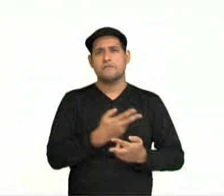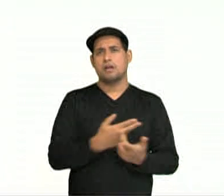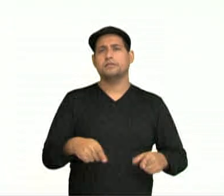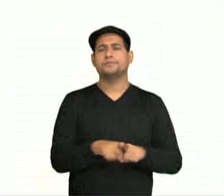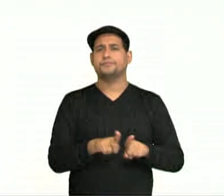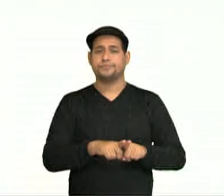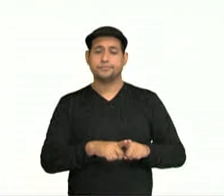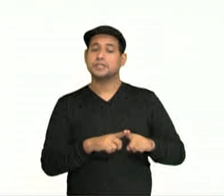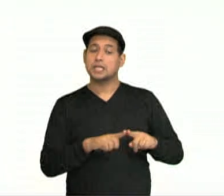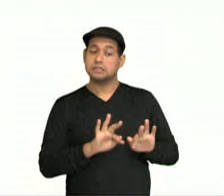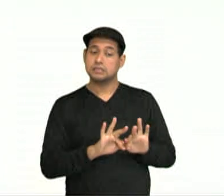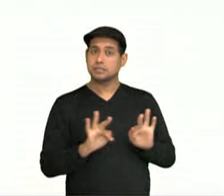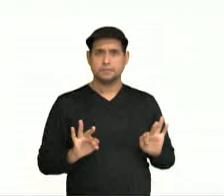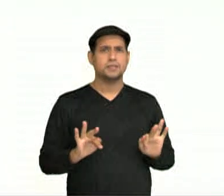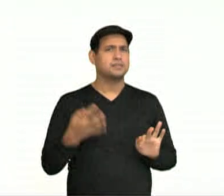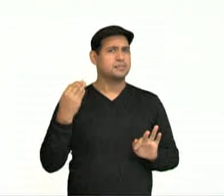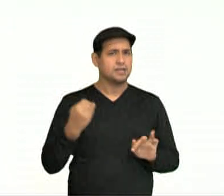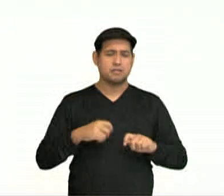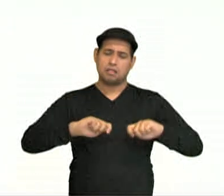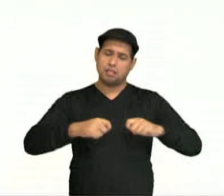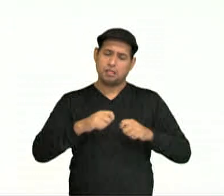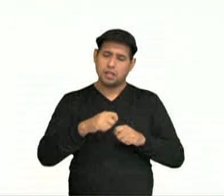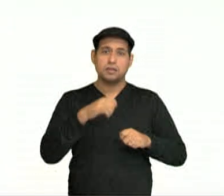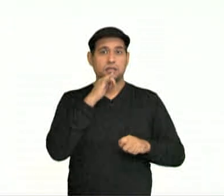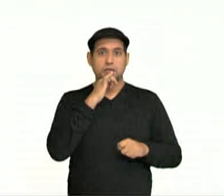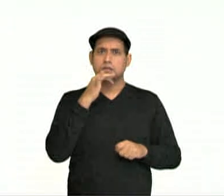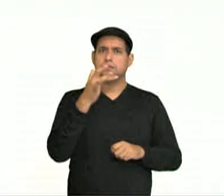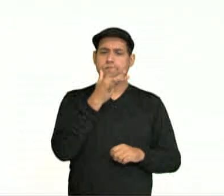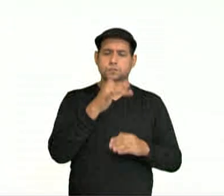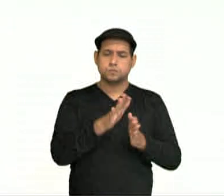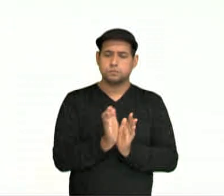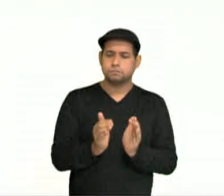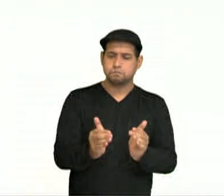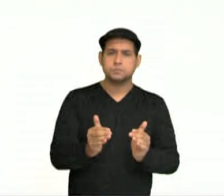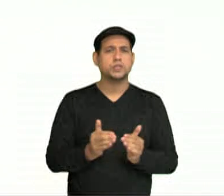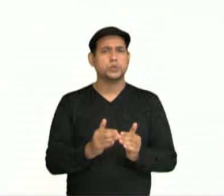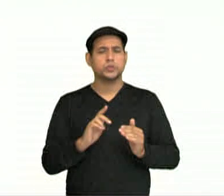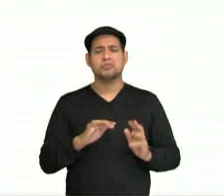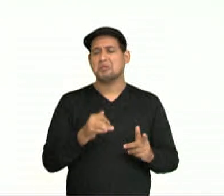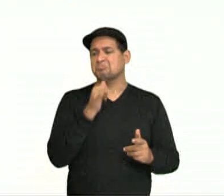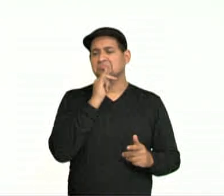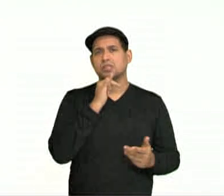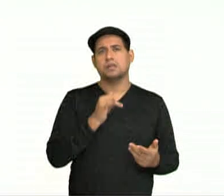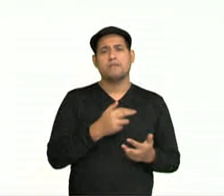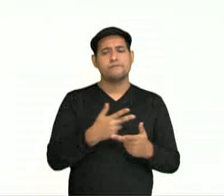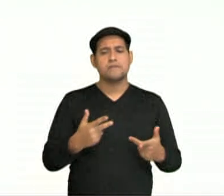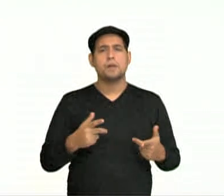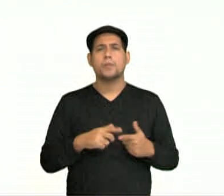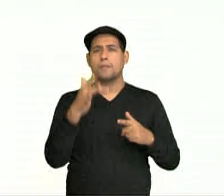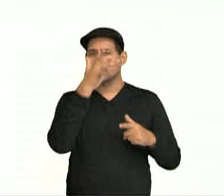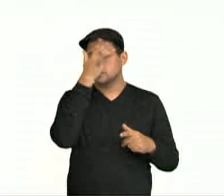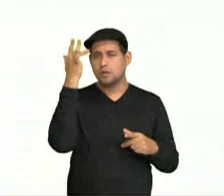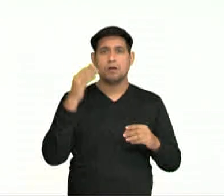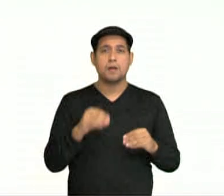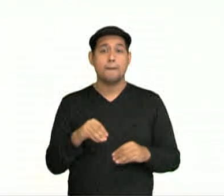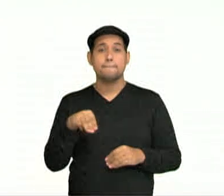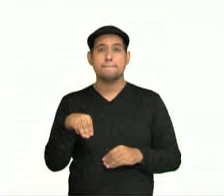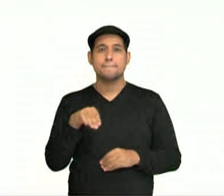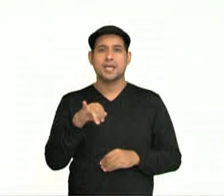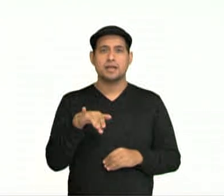de fabricação mais simples, né, com mão de obra formada, de modo geral, ali em muitos casos por imigrantes, ou que